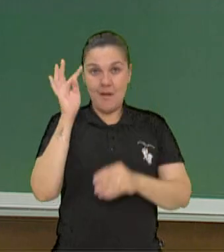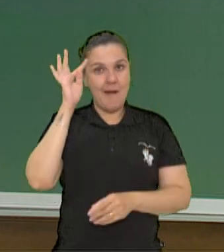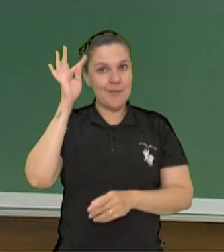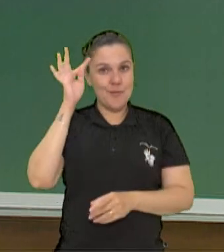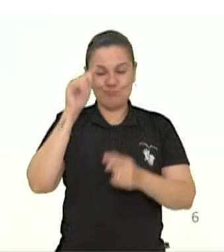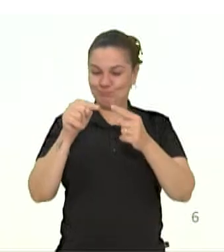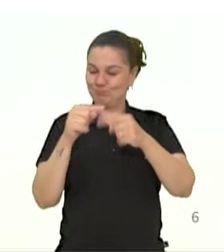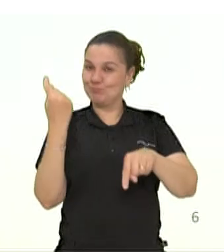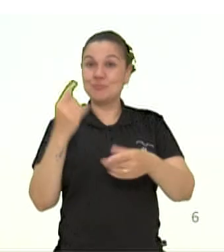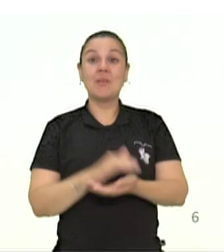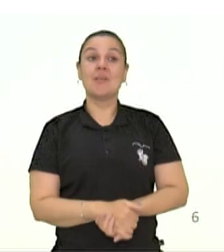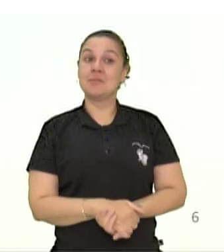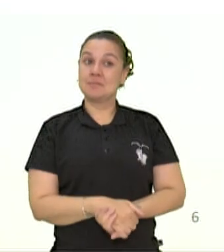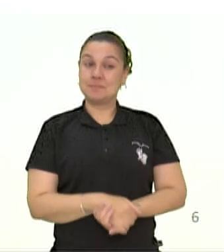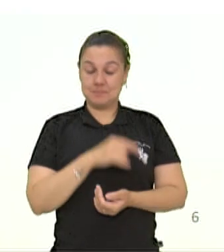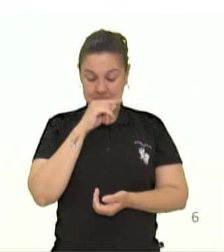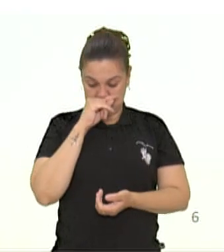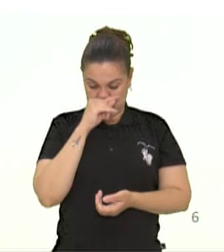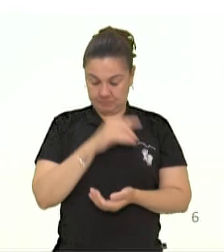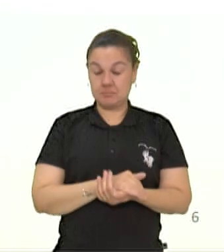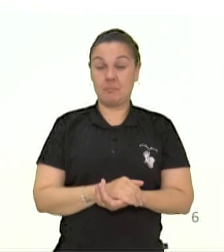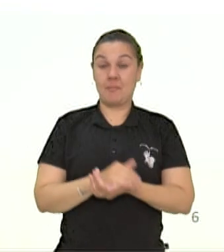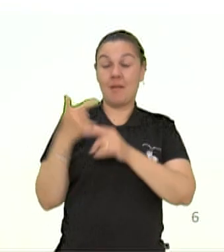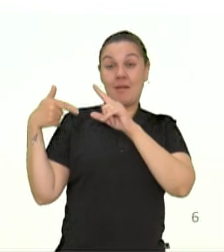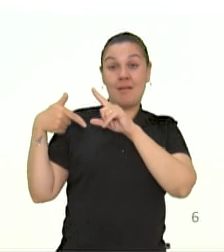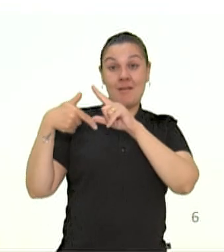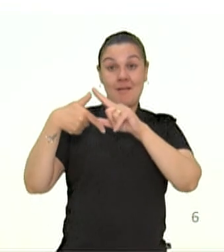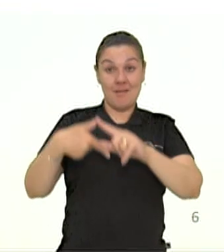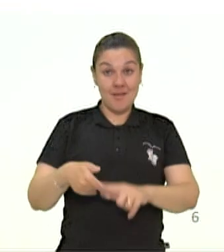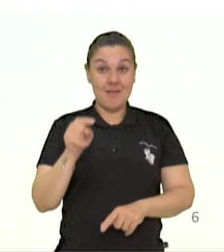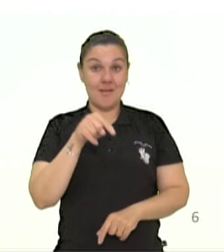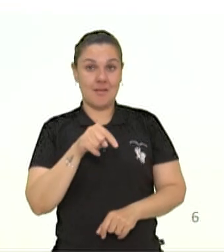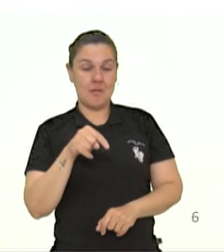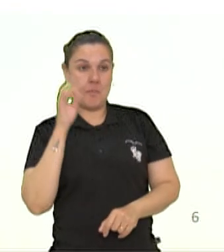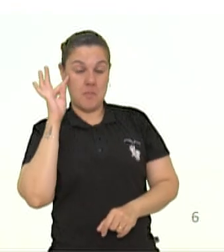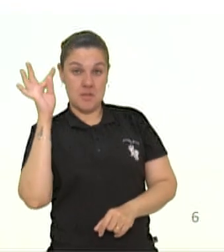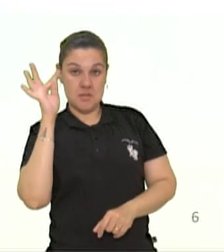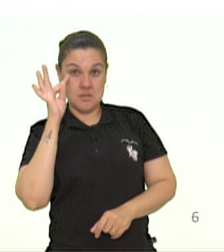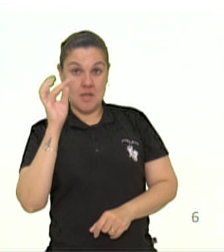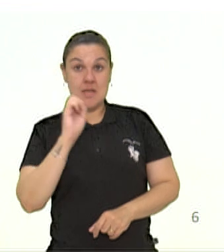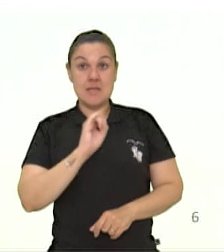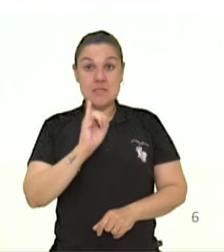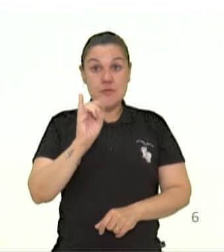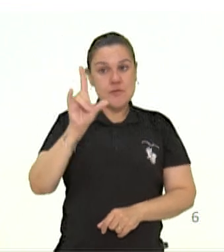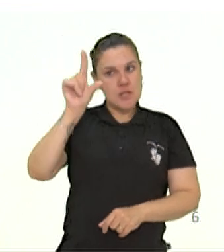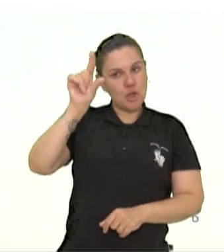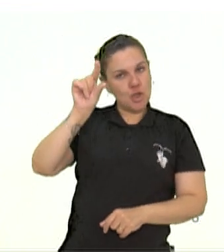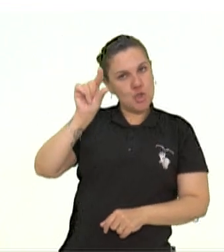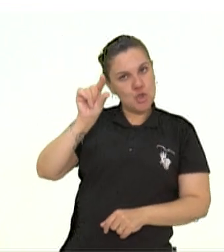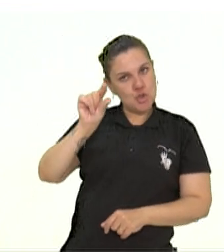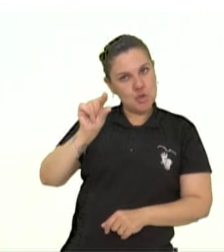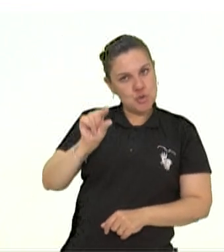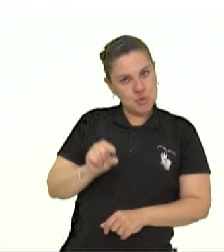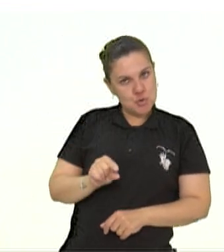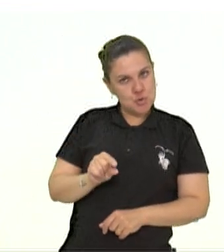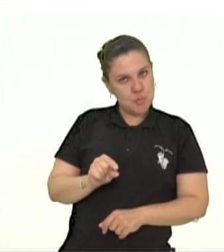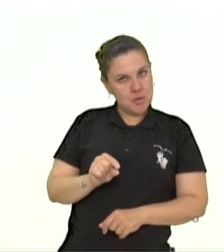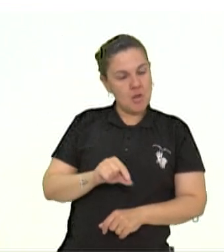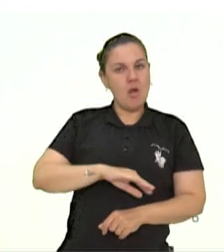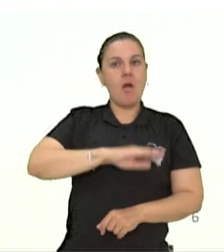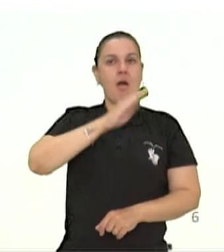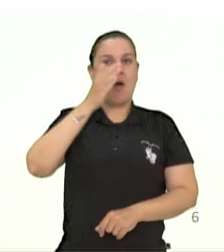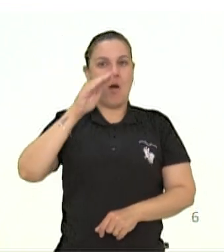não batia. Porque, olha só, a teoria clássica previa o seguinte, que se você vai diminuindo o comprimento de